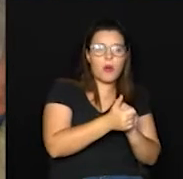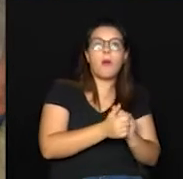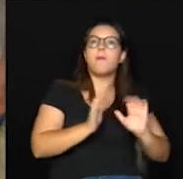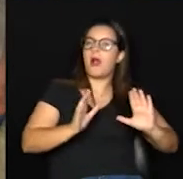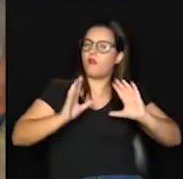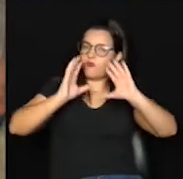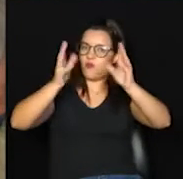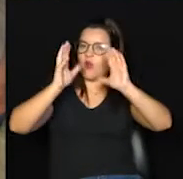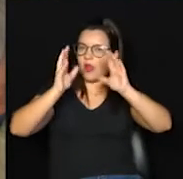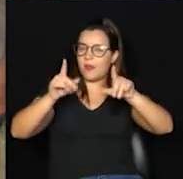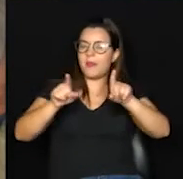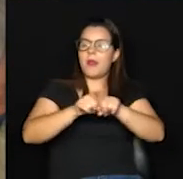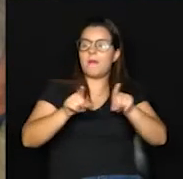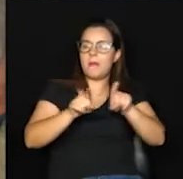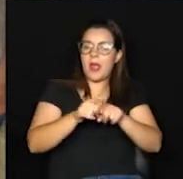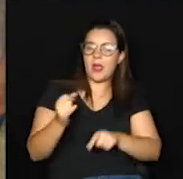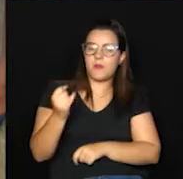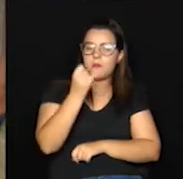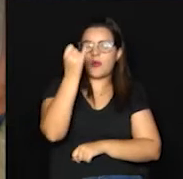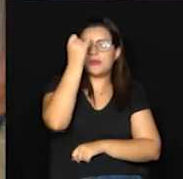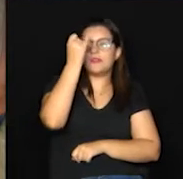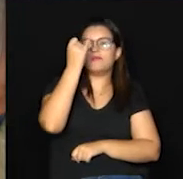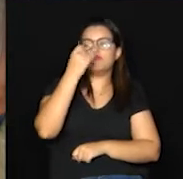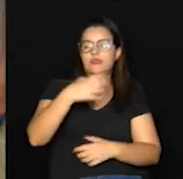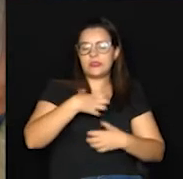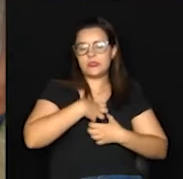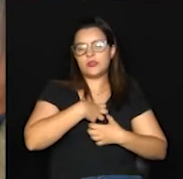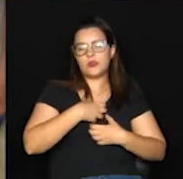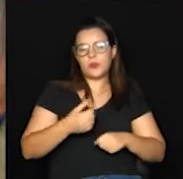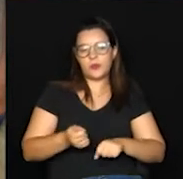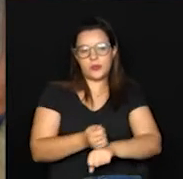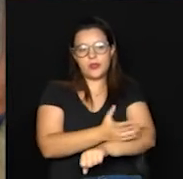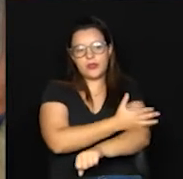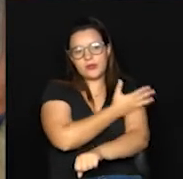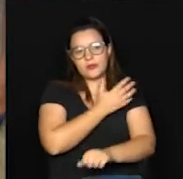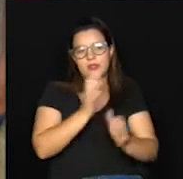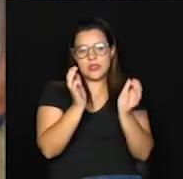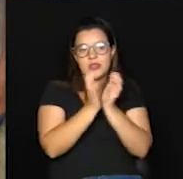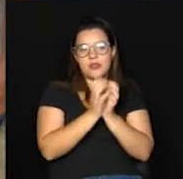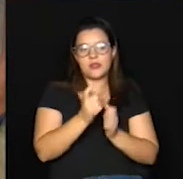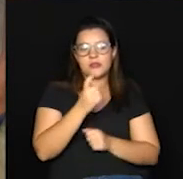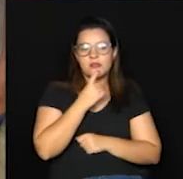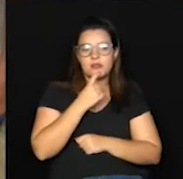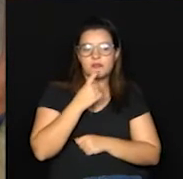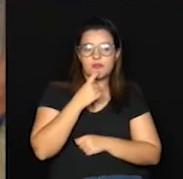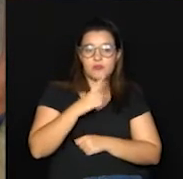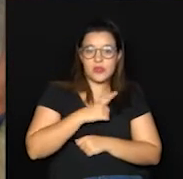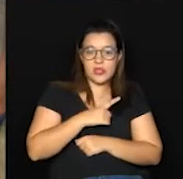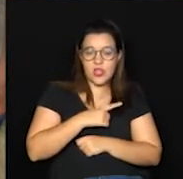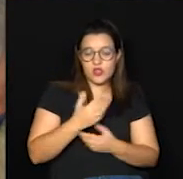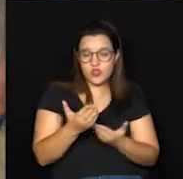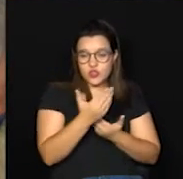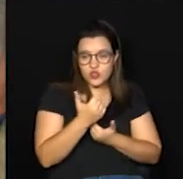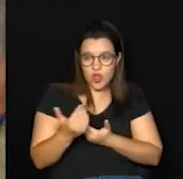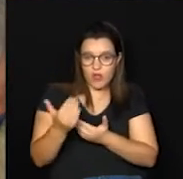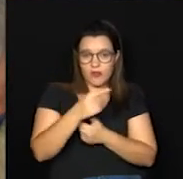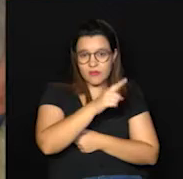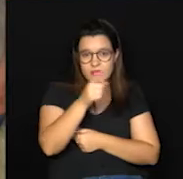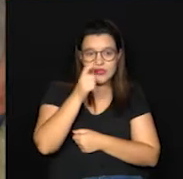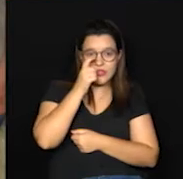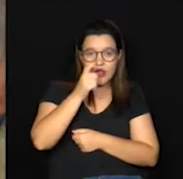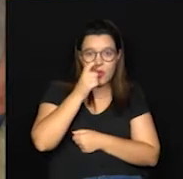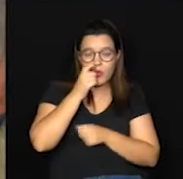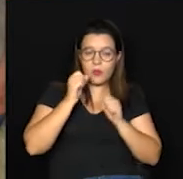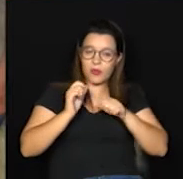vôlei também inspira muita gente. Sem sombra de dúvidas, né? A equipe aqui de Campinas tem categoria de base. Então, se você tiver interesse, vá nas